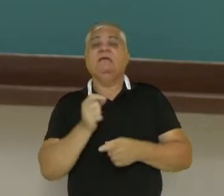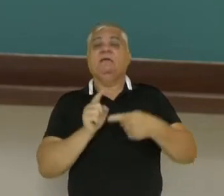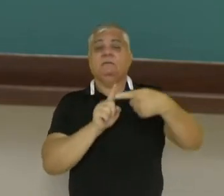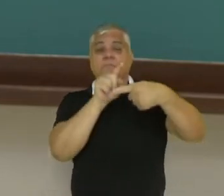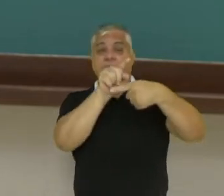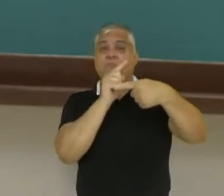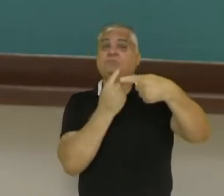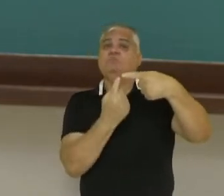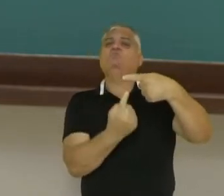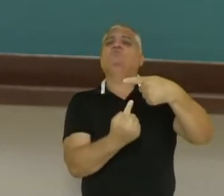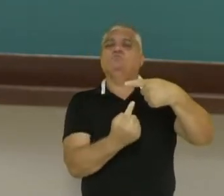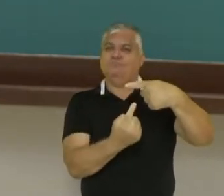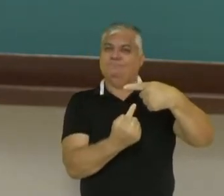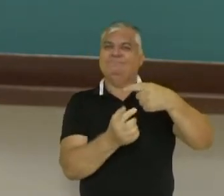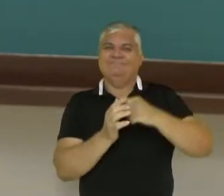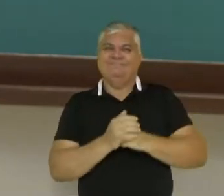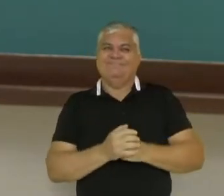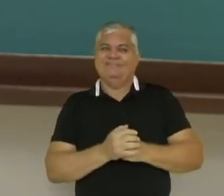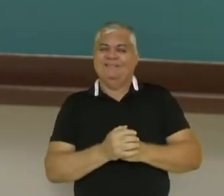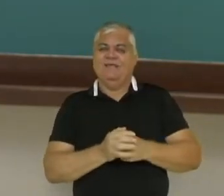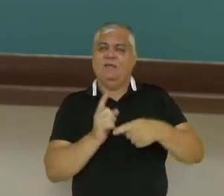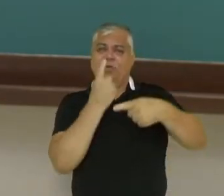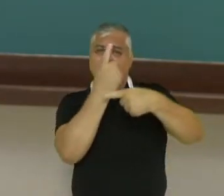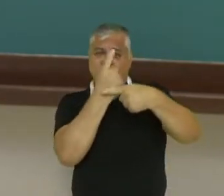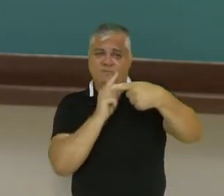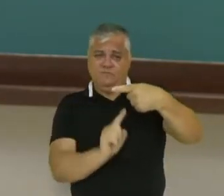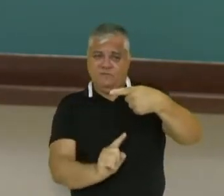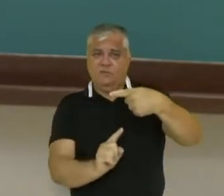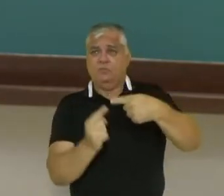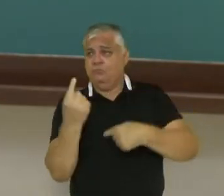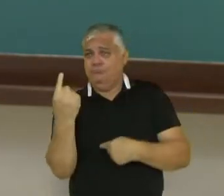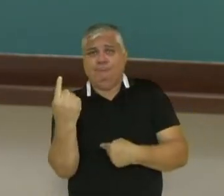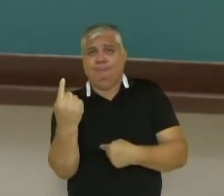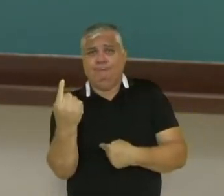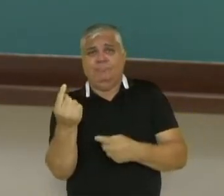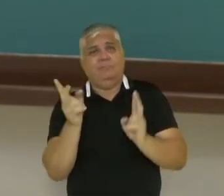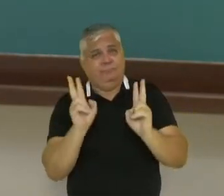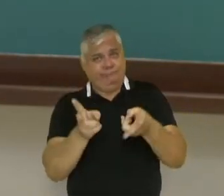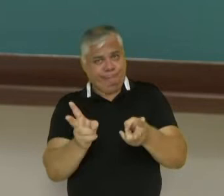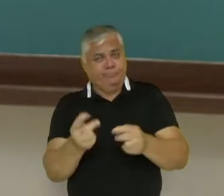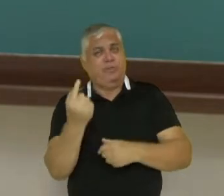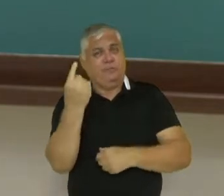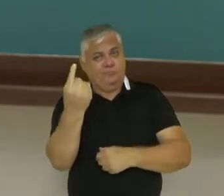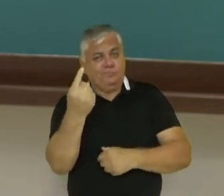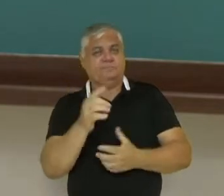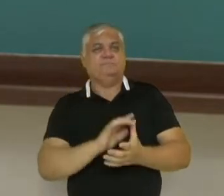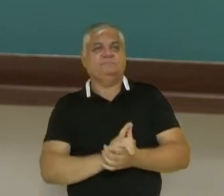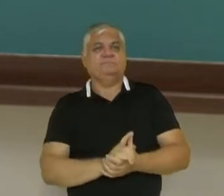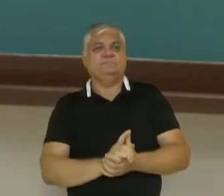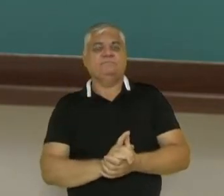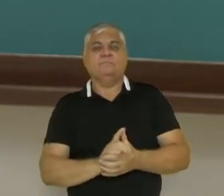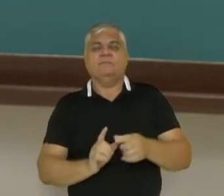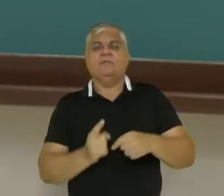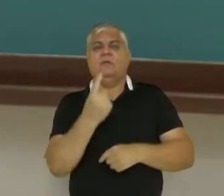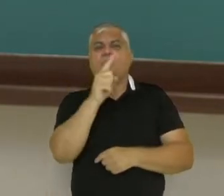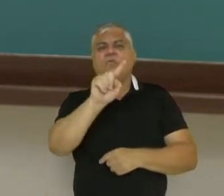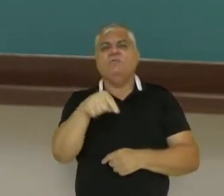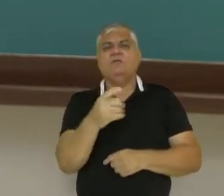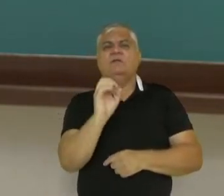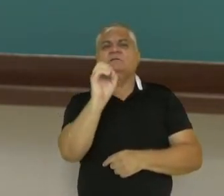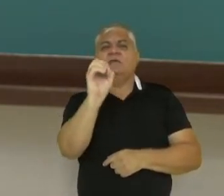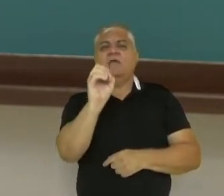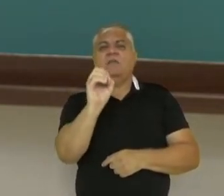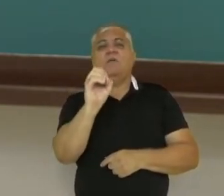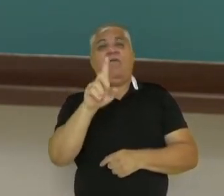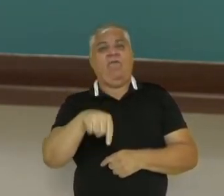eu tenho 1 sobre 1. 1 dividido por 1 não é 1? Então eu continuo com 1 inteiro. 1,0